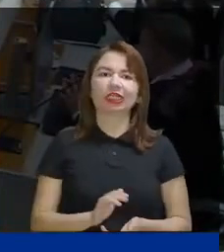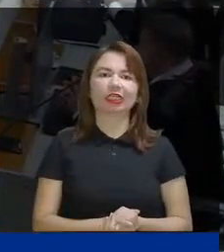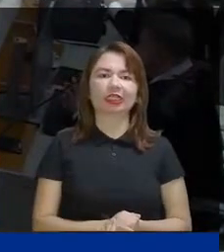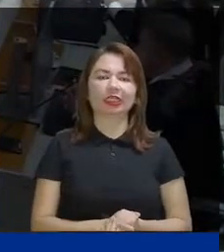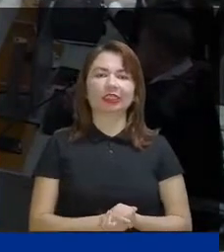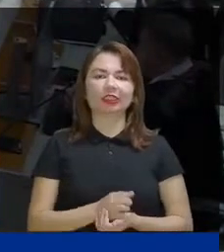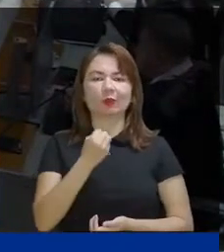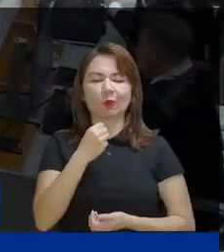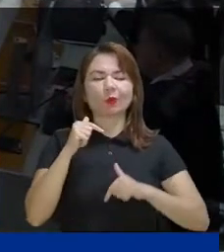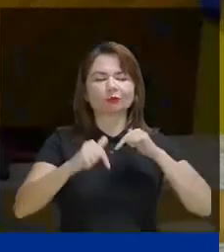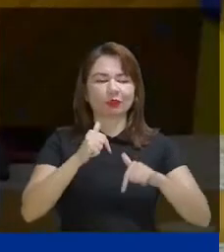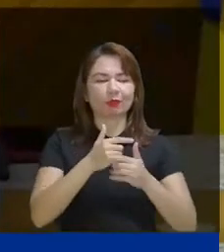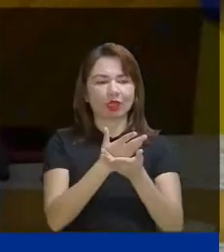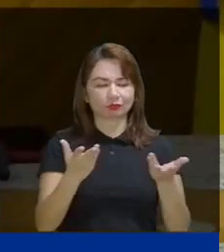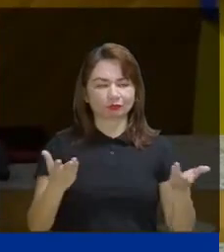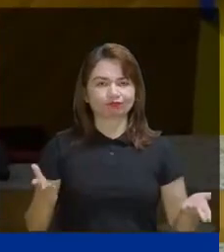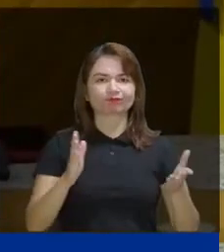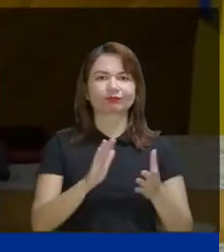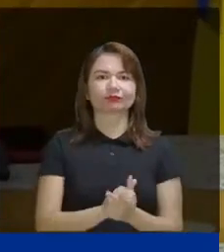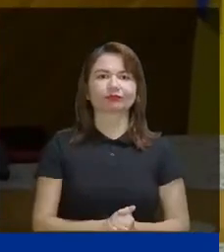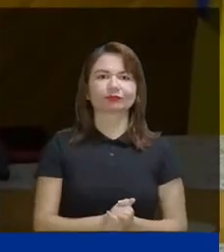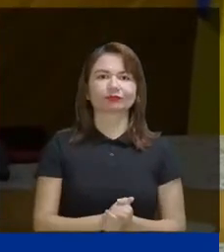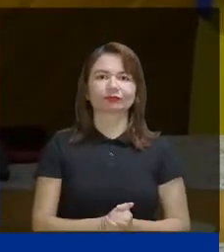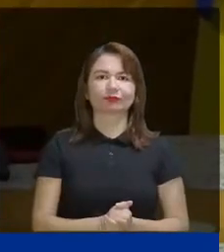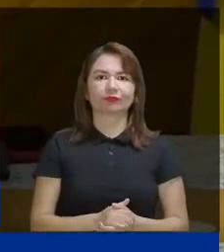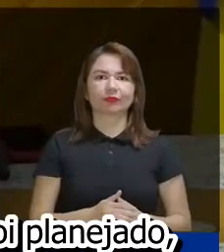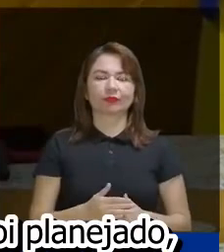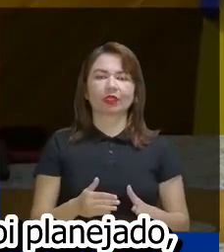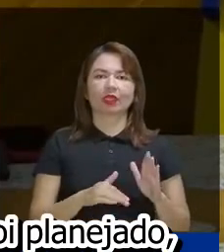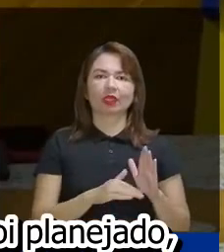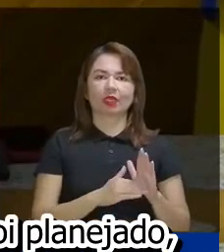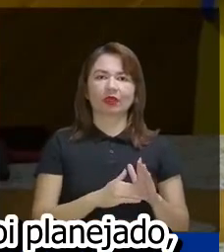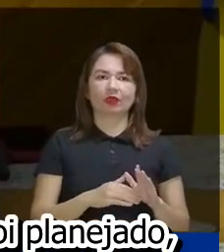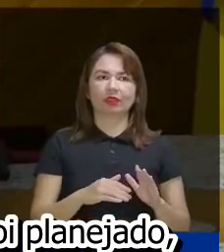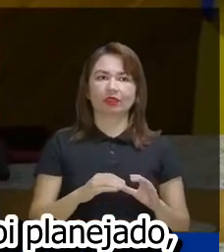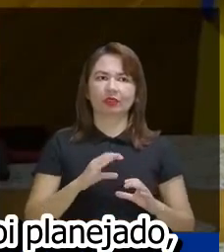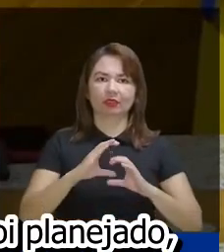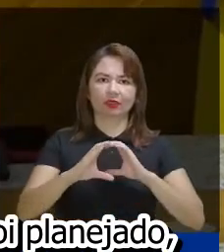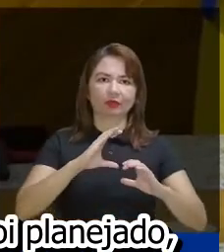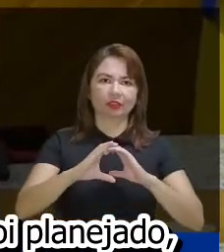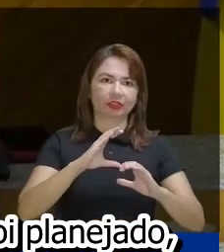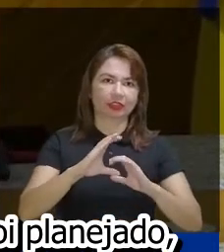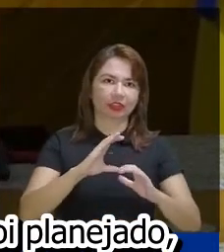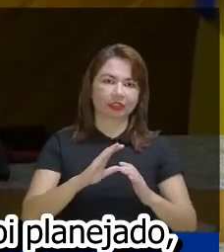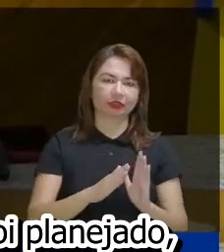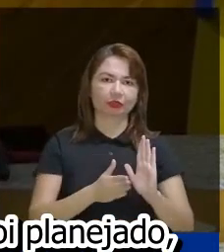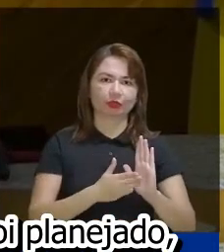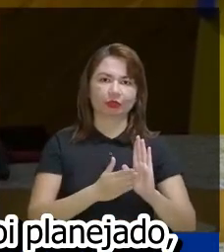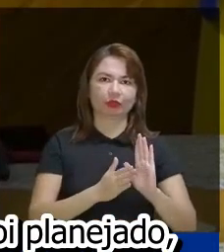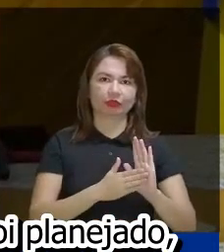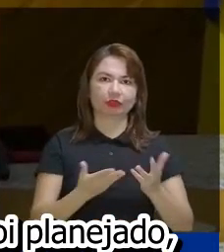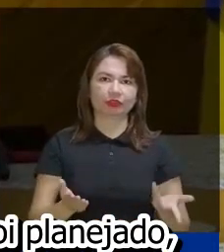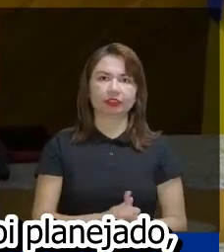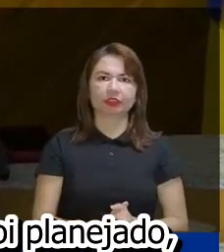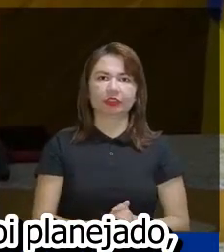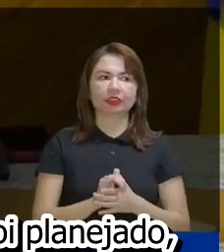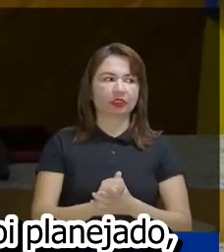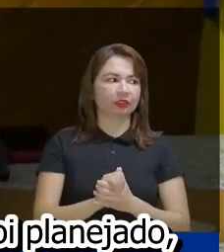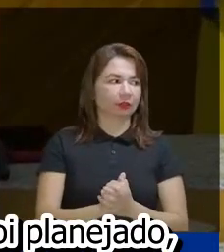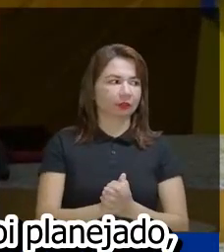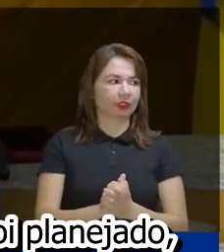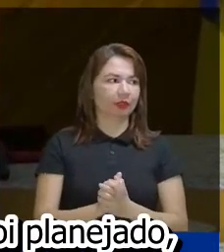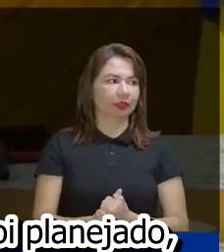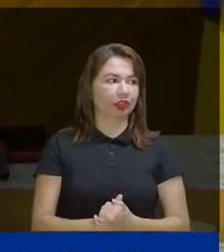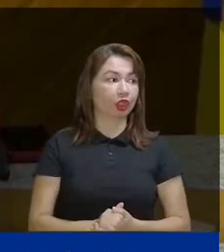abençoe a todos. Obrigado. Vamos às comunicações e proposições. Eu tenho só que parabenizar o encontro quilombola